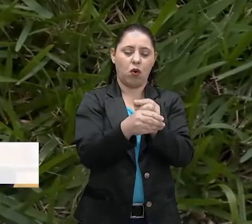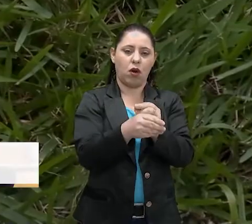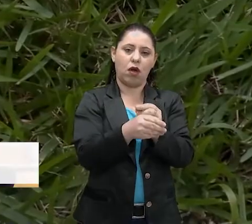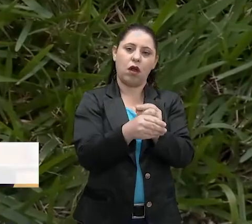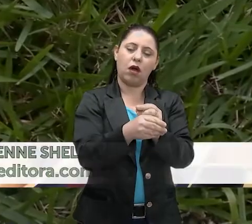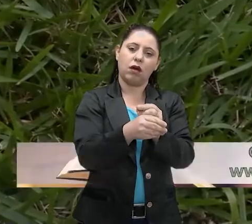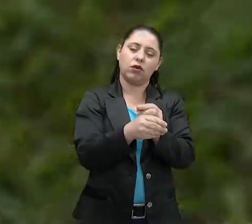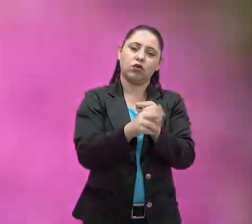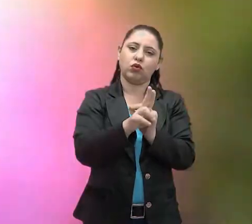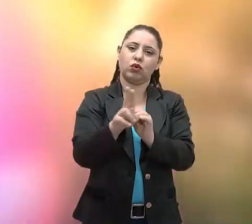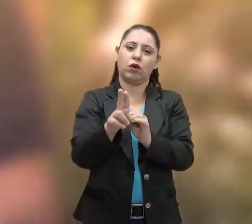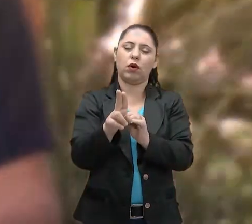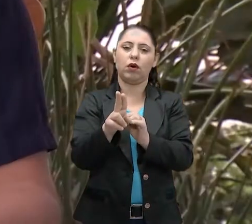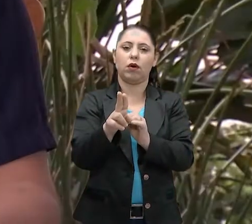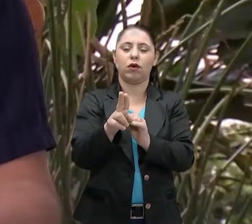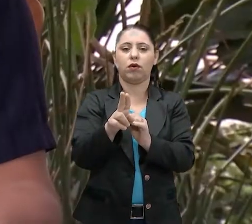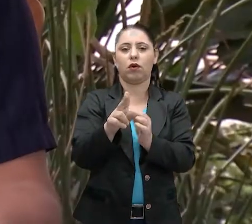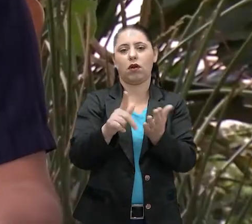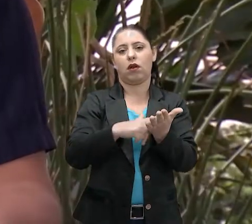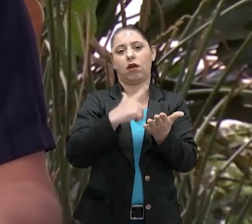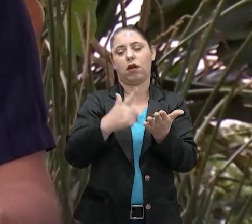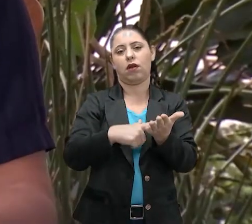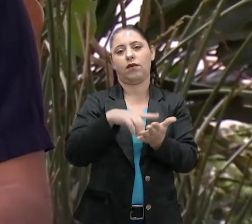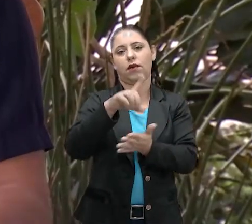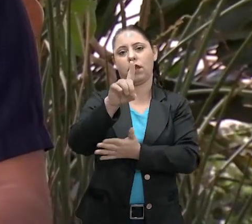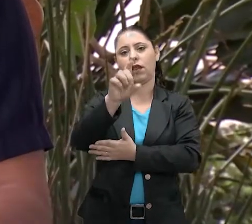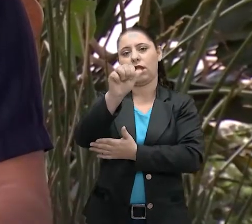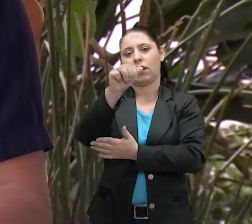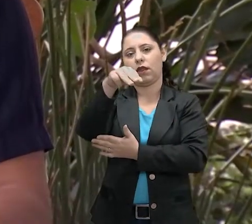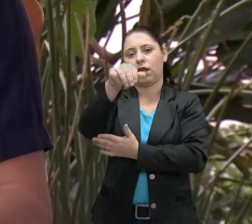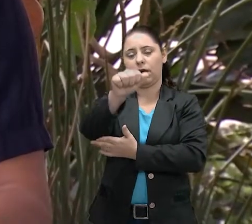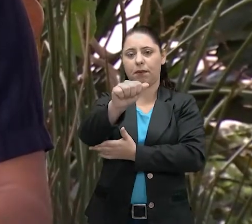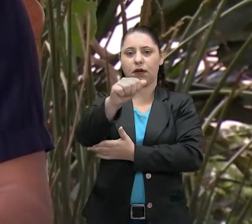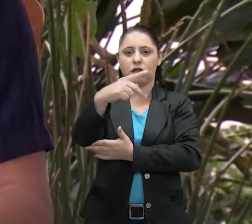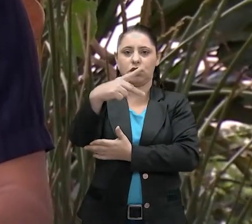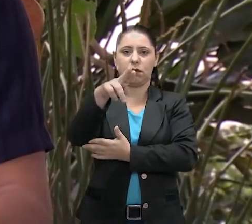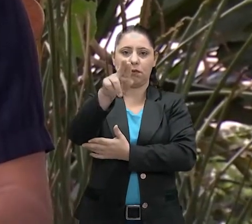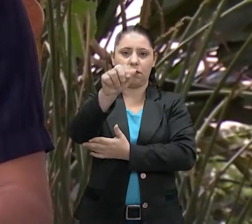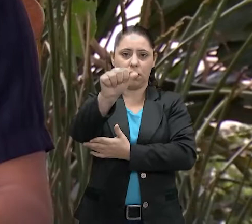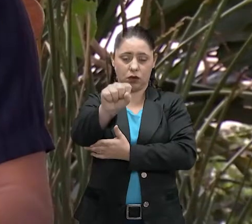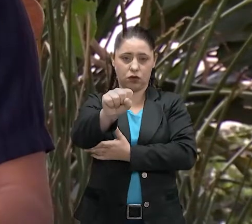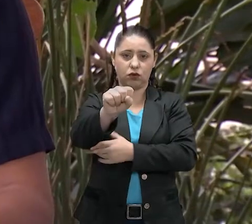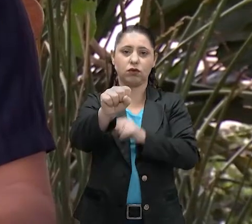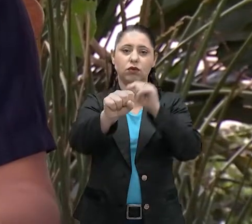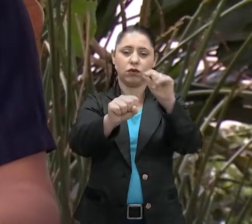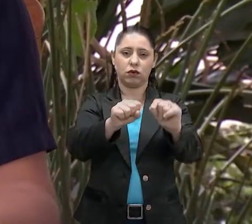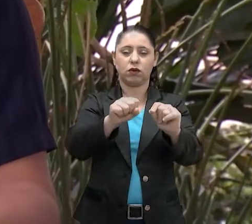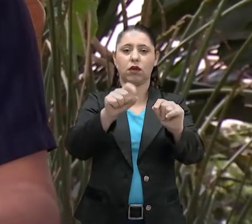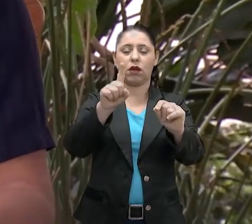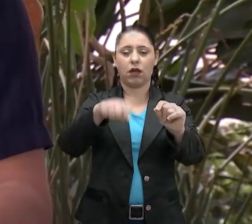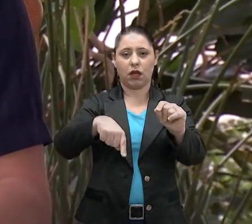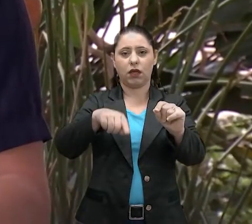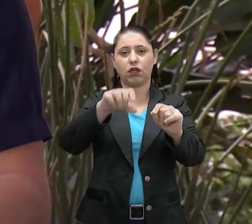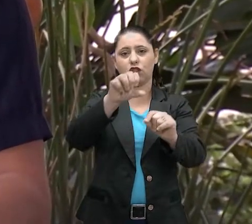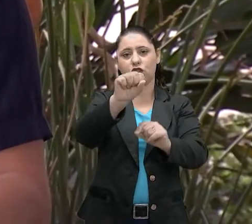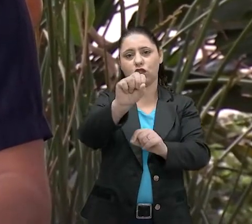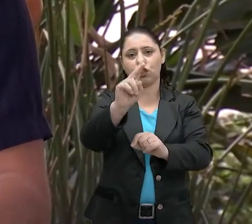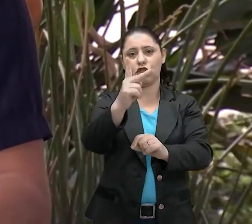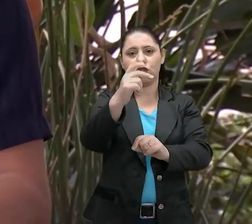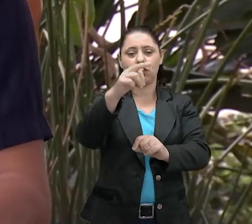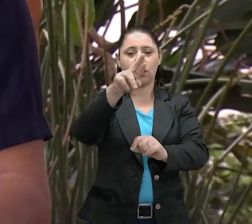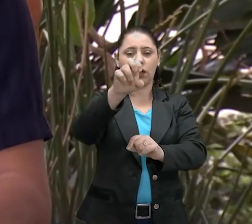reunidos, que a princípio o livro chamaria Dama de Paus, porque a Charlene, esse heterônimo, é